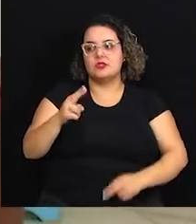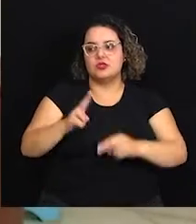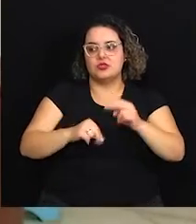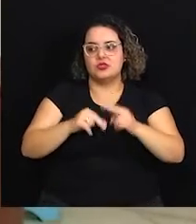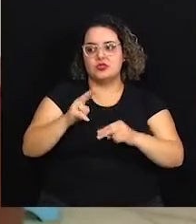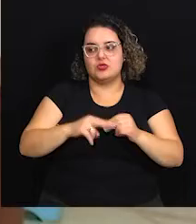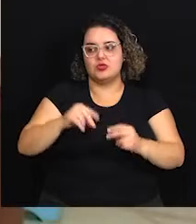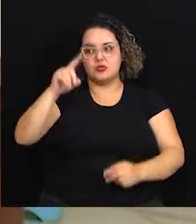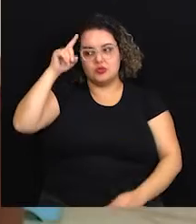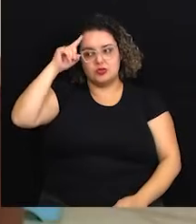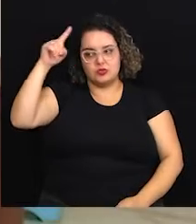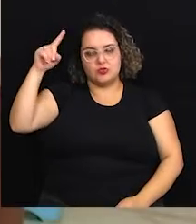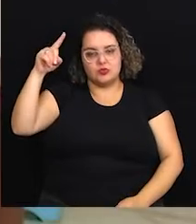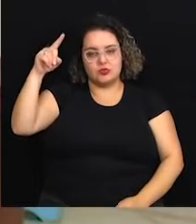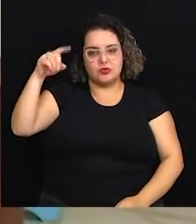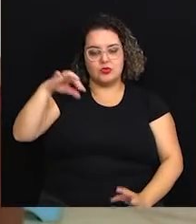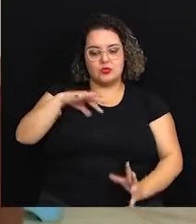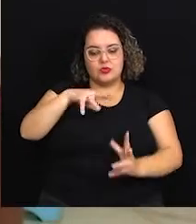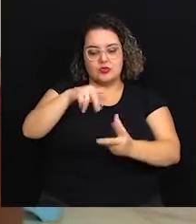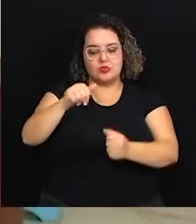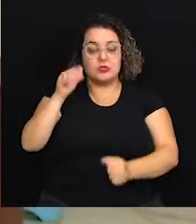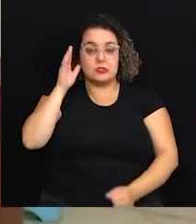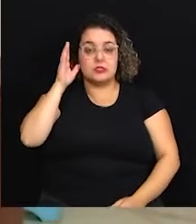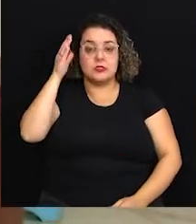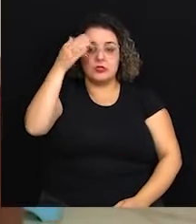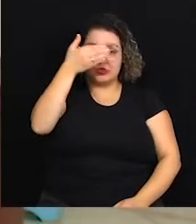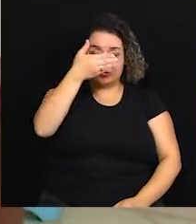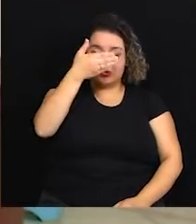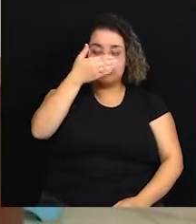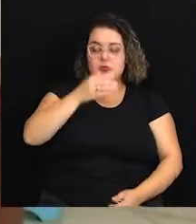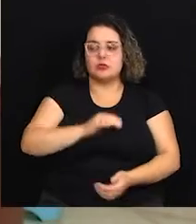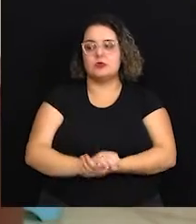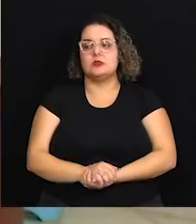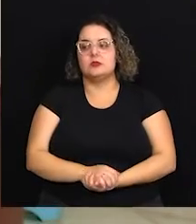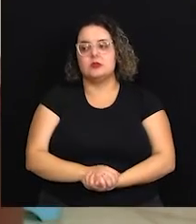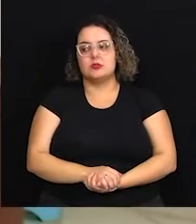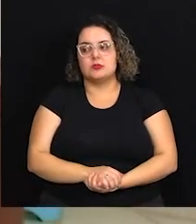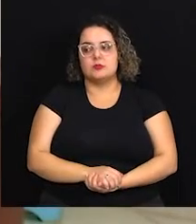o Dia Internacional da Surdo-Cegueira. E nós vamos